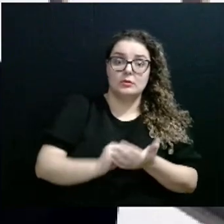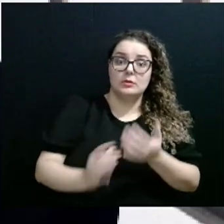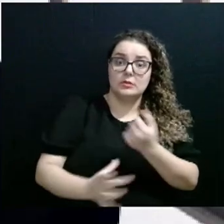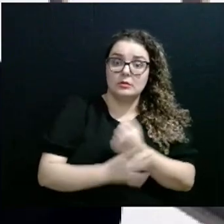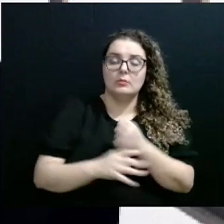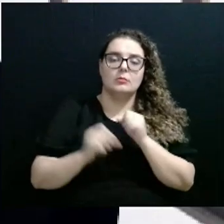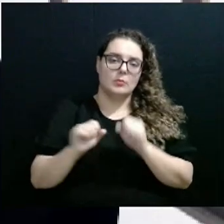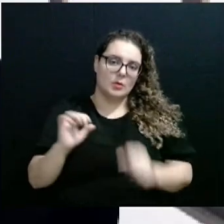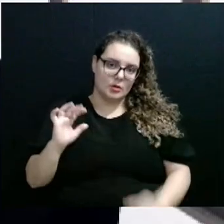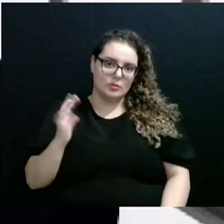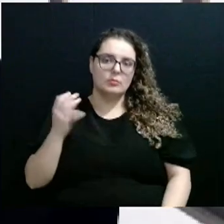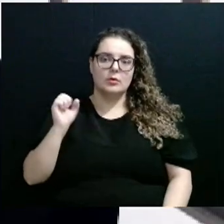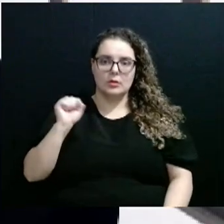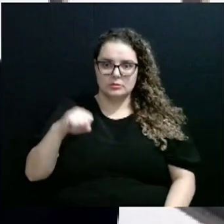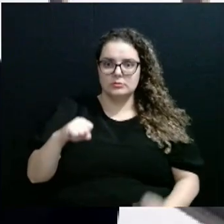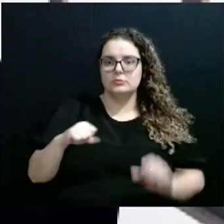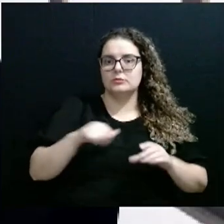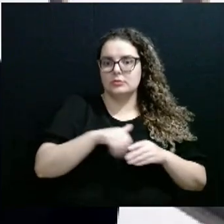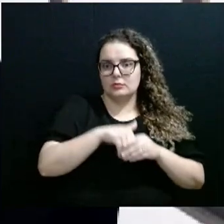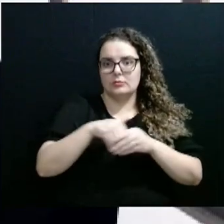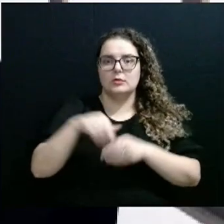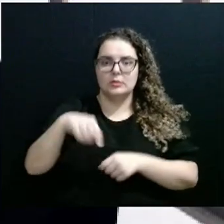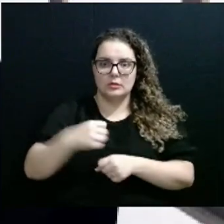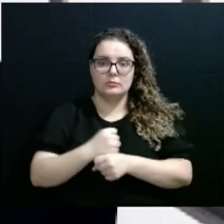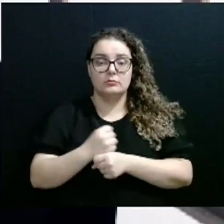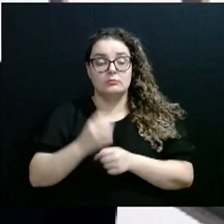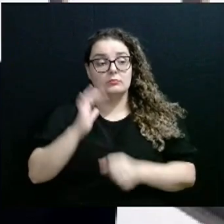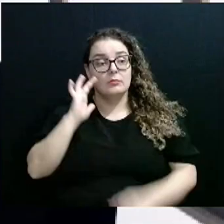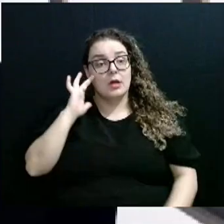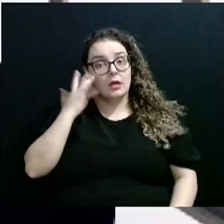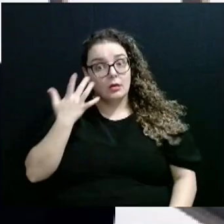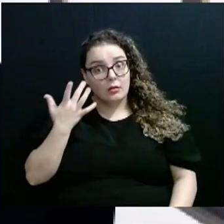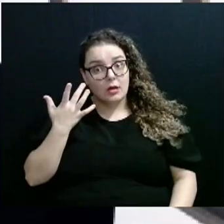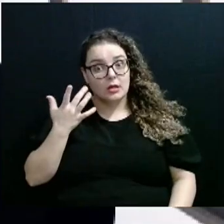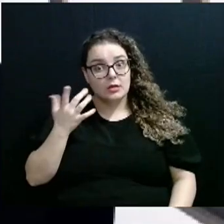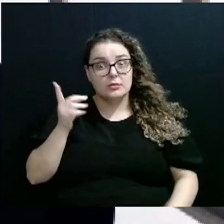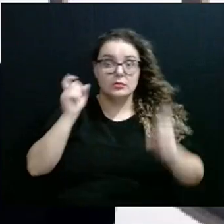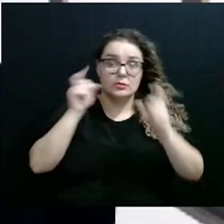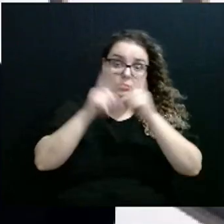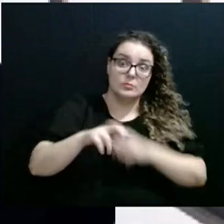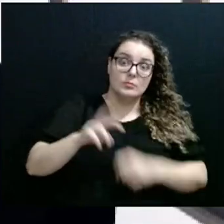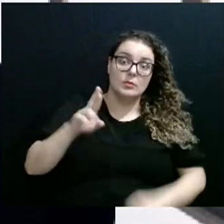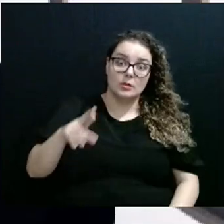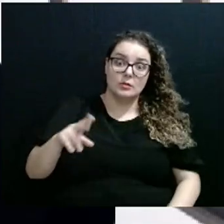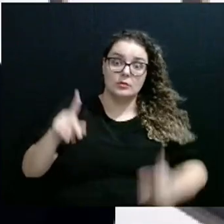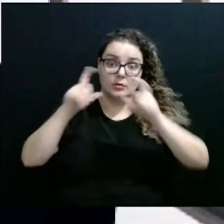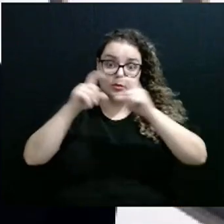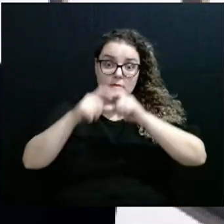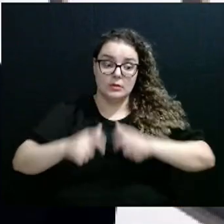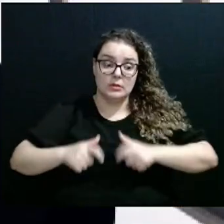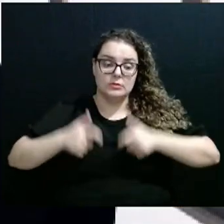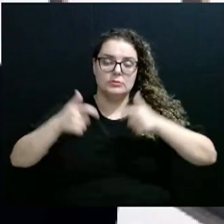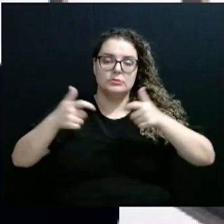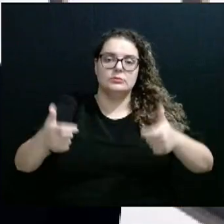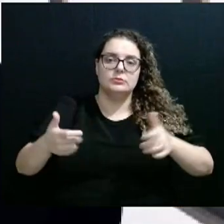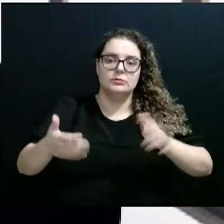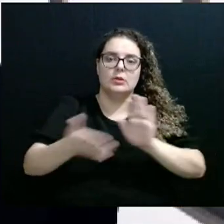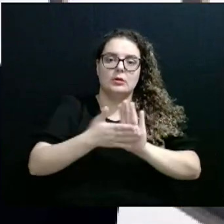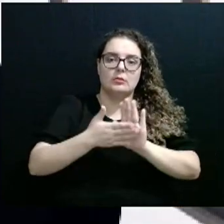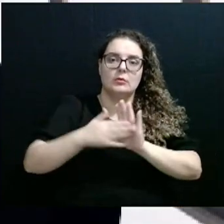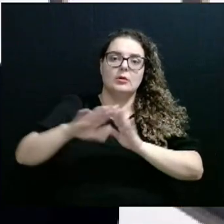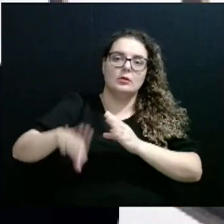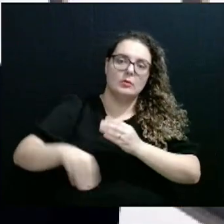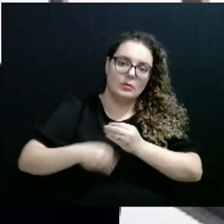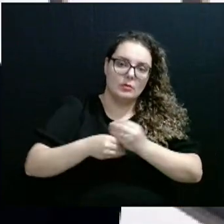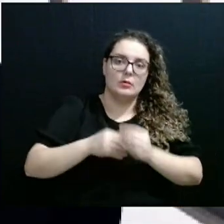ser votado, mas eu acho que é bem improvável em razão da complexidade da proposta de emenda à Constituição.